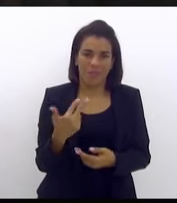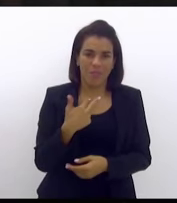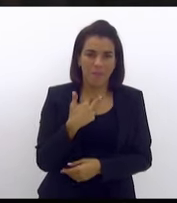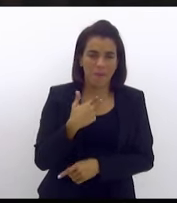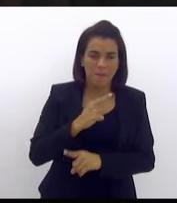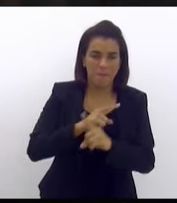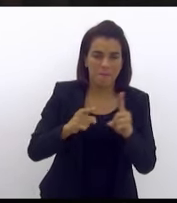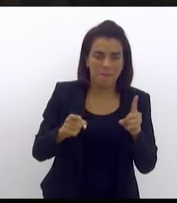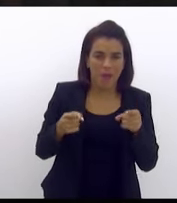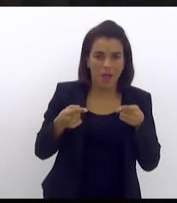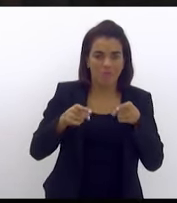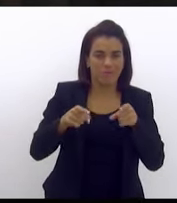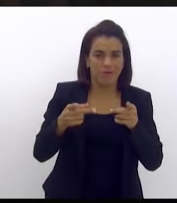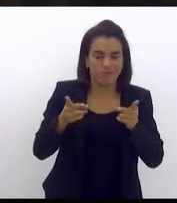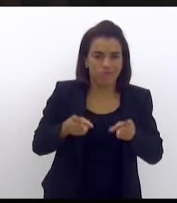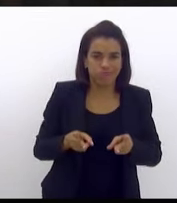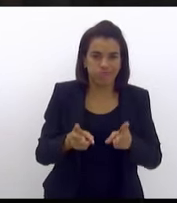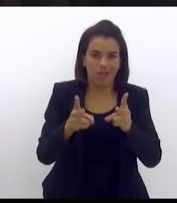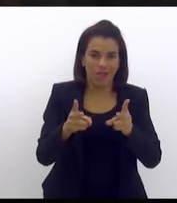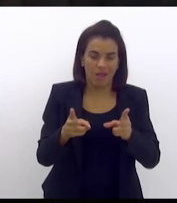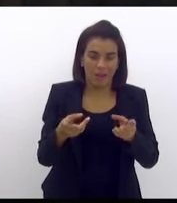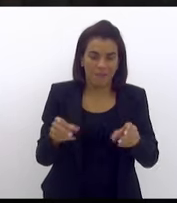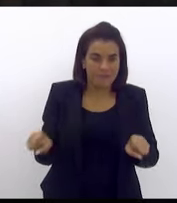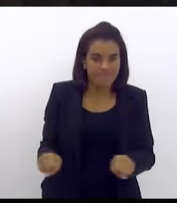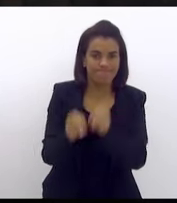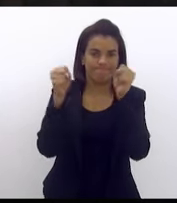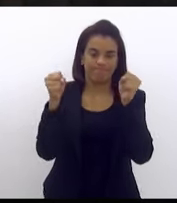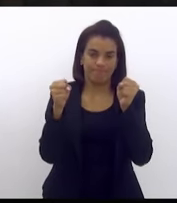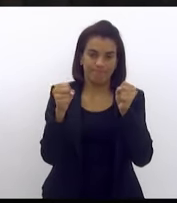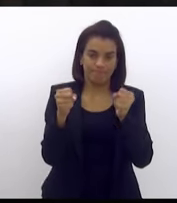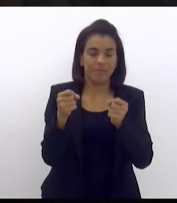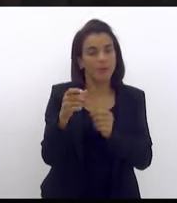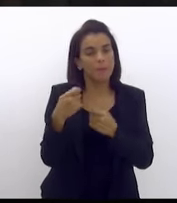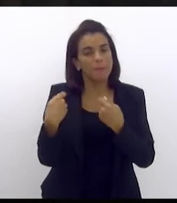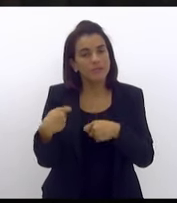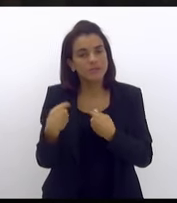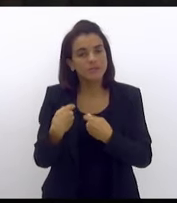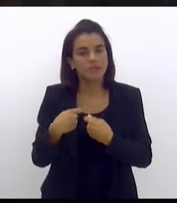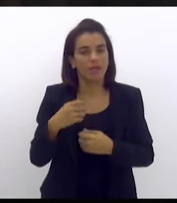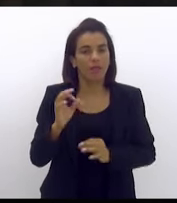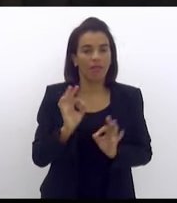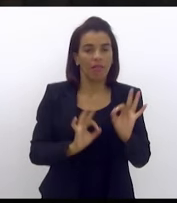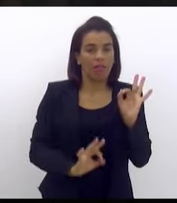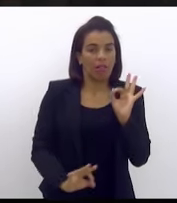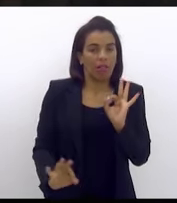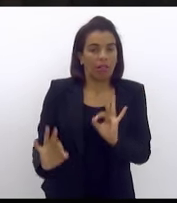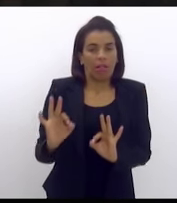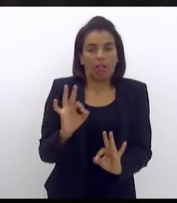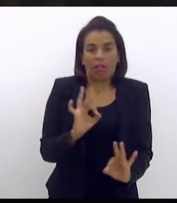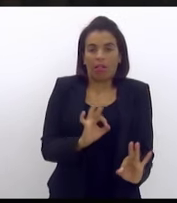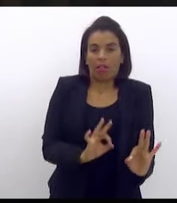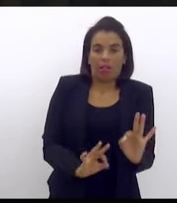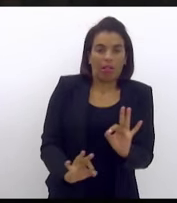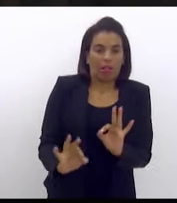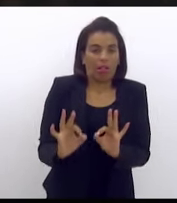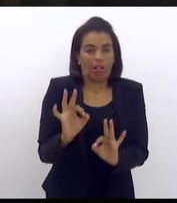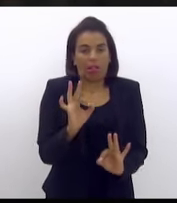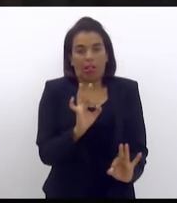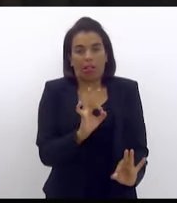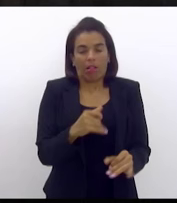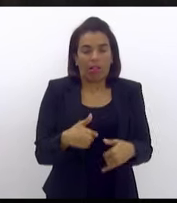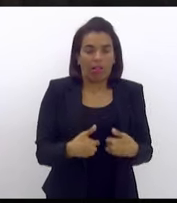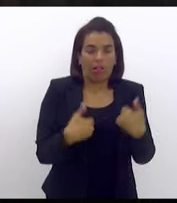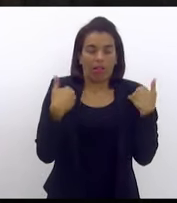continuar. Não que tem que se botar as vaidades, o corporativismo de